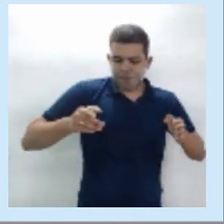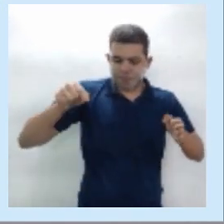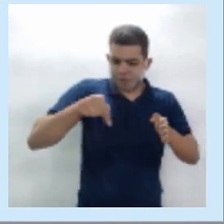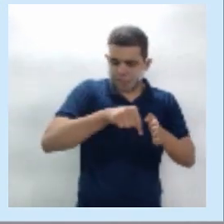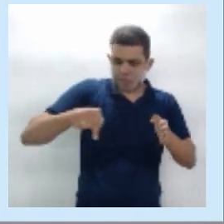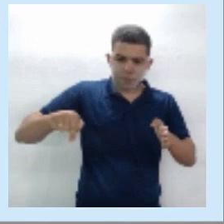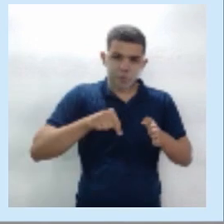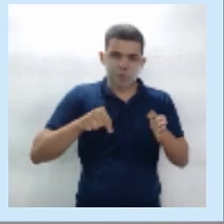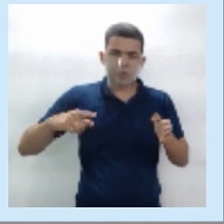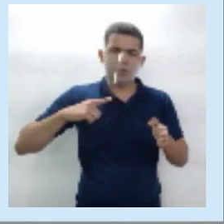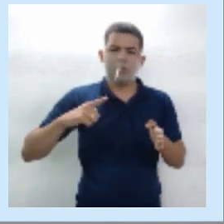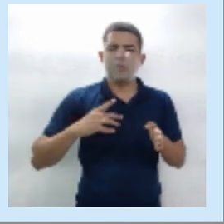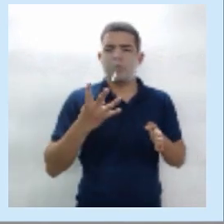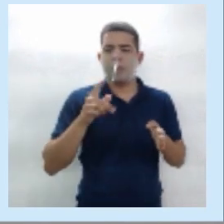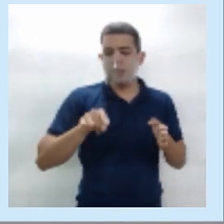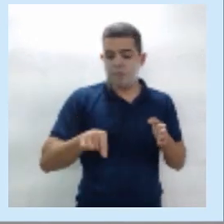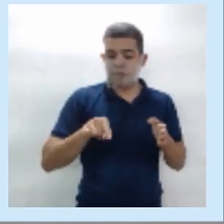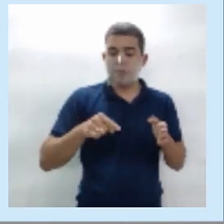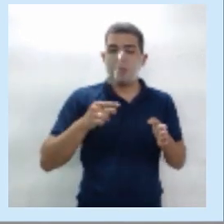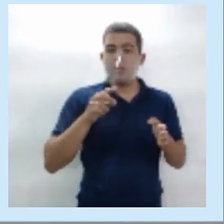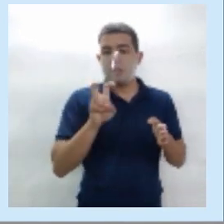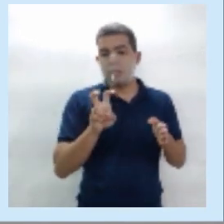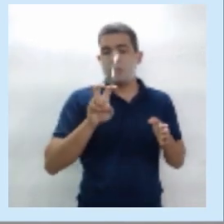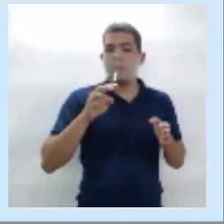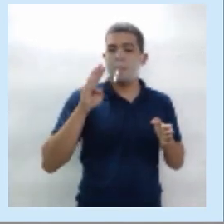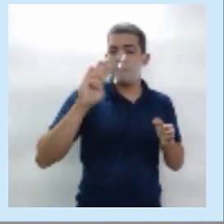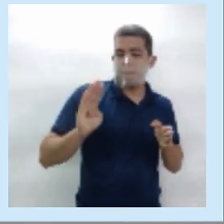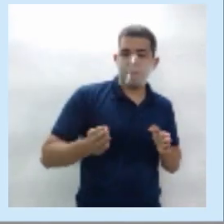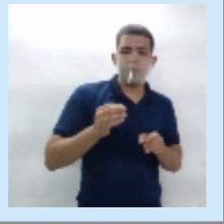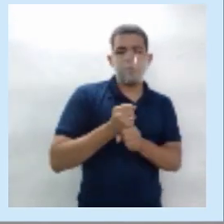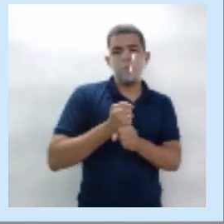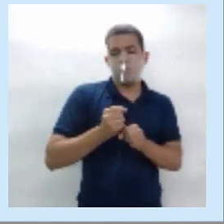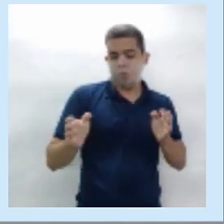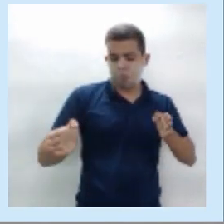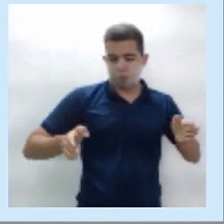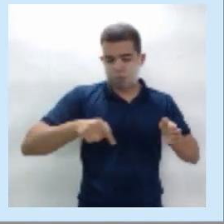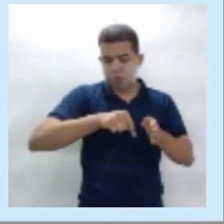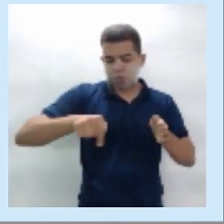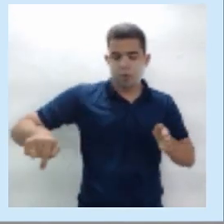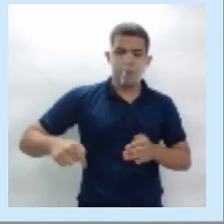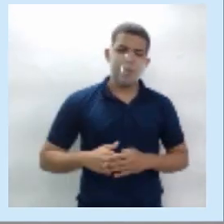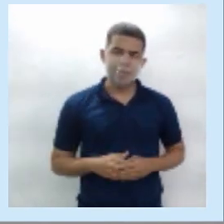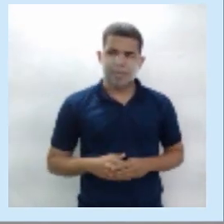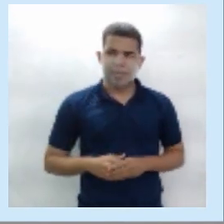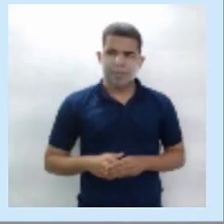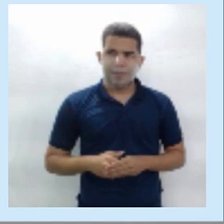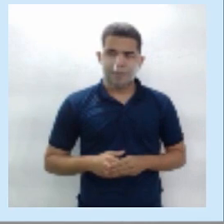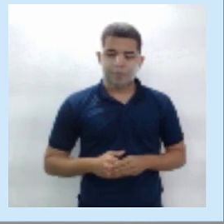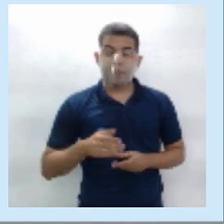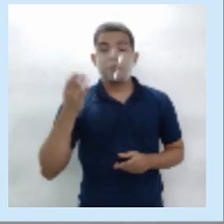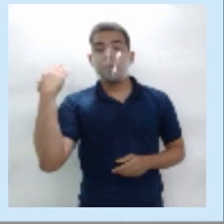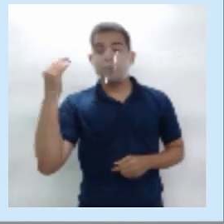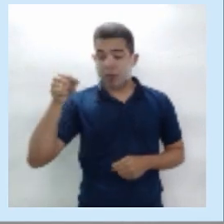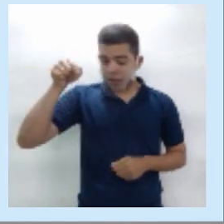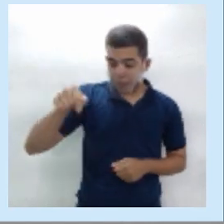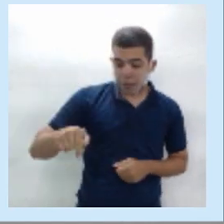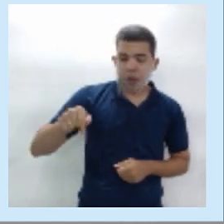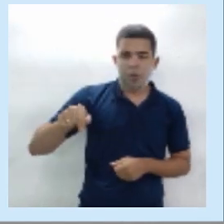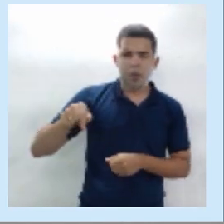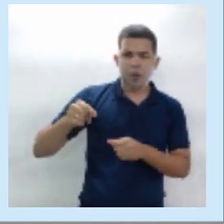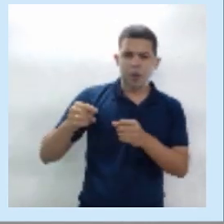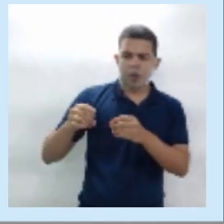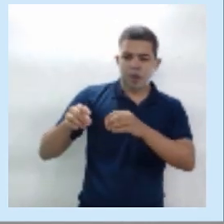nós temos 4,5 bilhões de anos. Então, hoje, onde era terra, onde é a